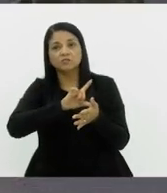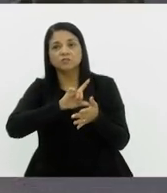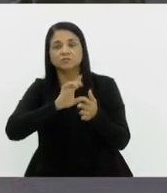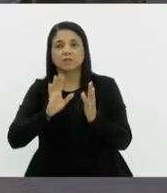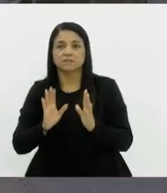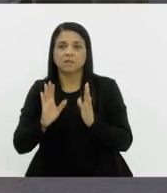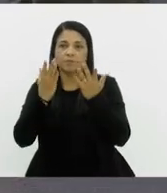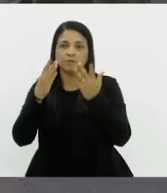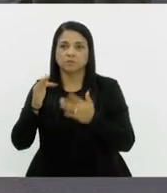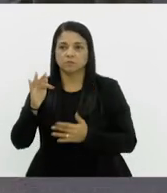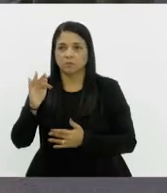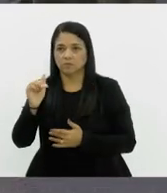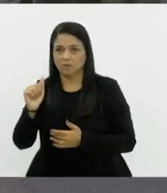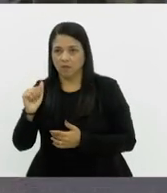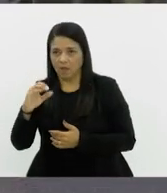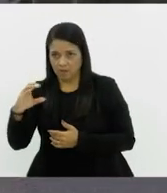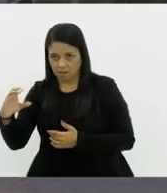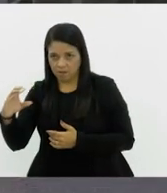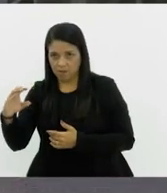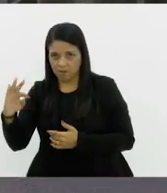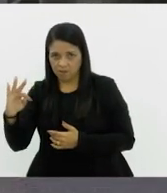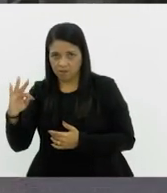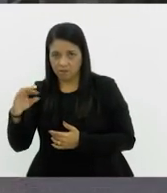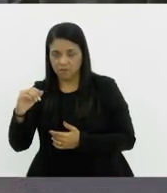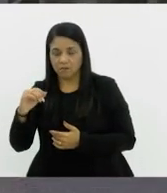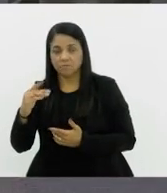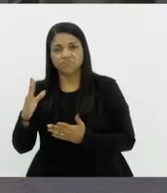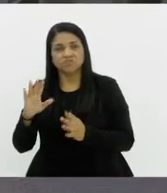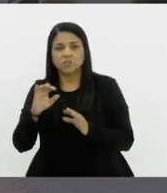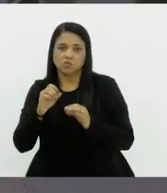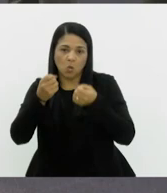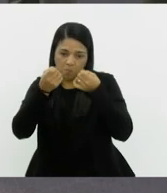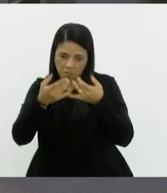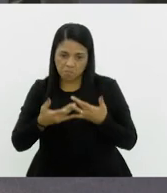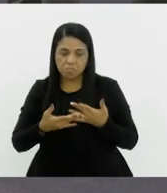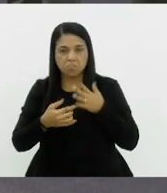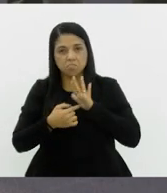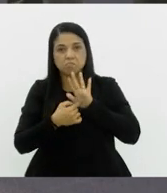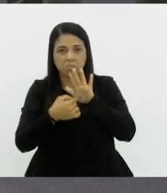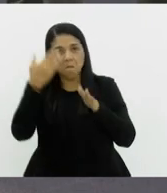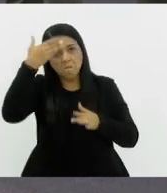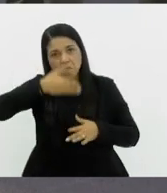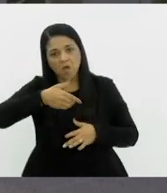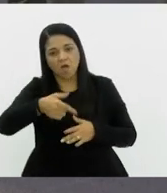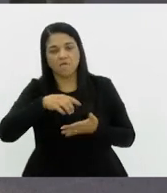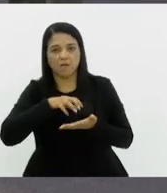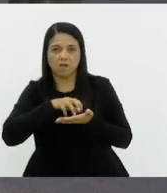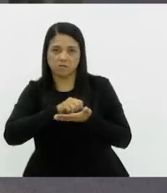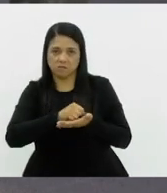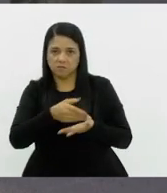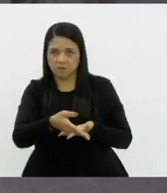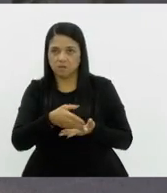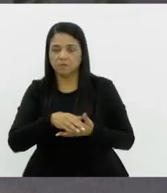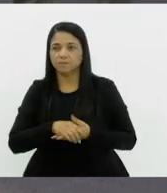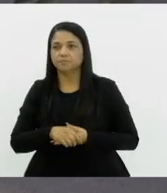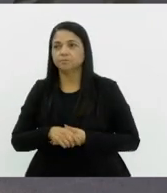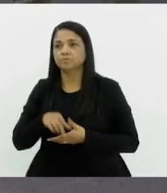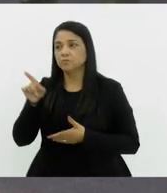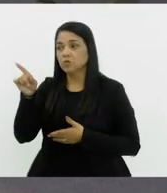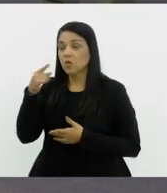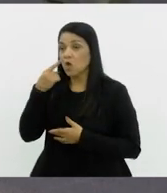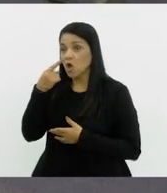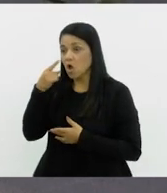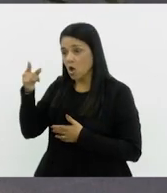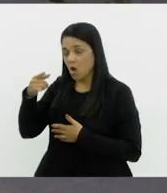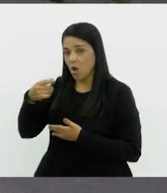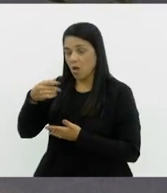Ok, tá bom. Em Barroco. Mais alguma observação? Sim, não, era só isso, só para falar do... Tá, ok, registrado. Só então. Um minutinho, olha ali o